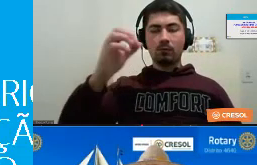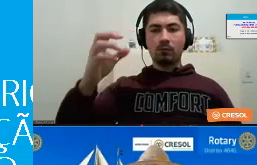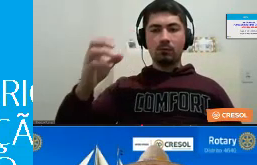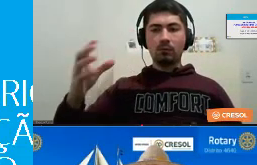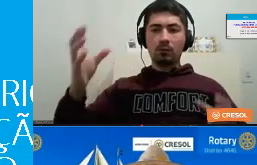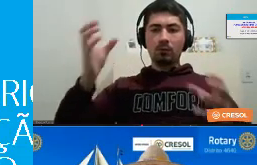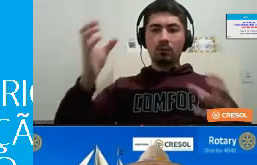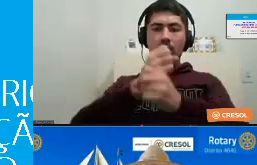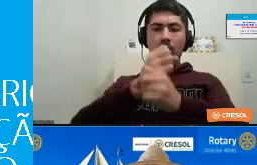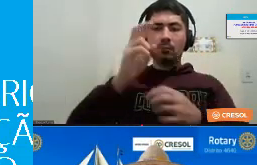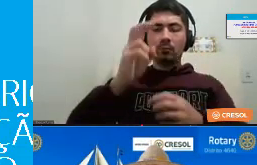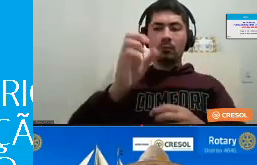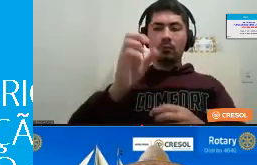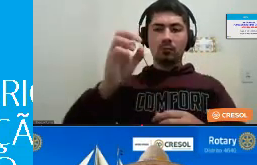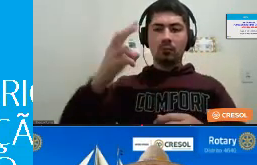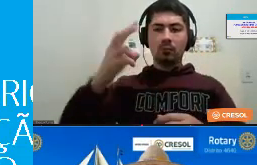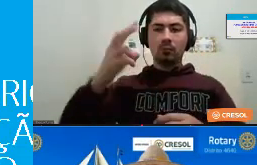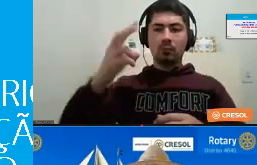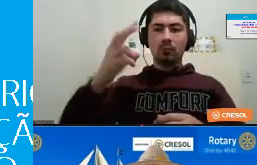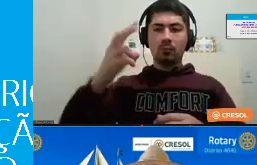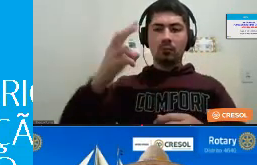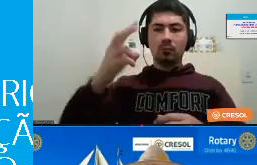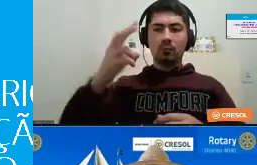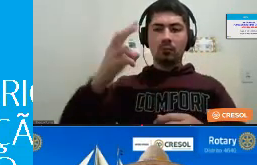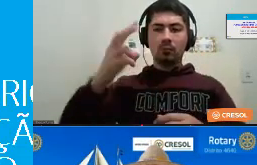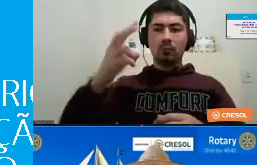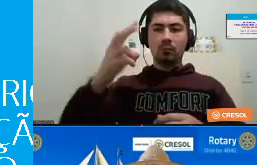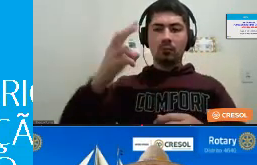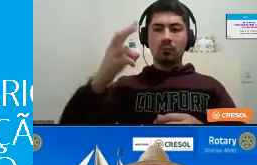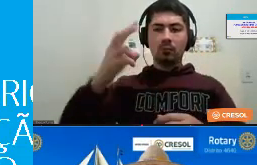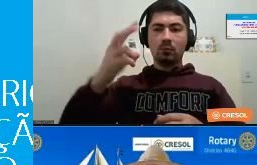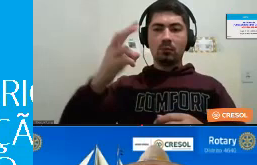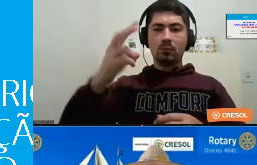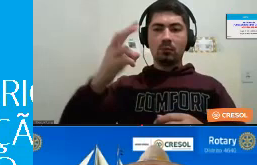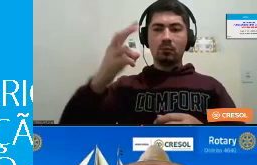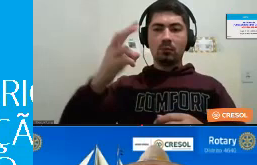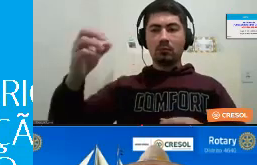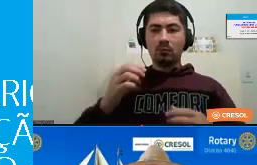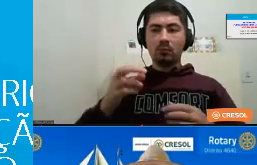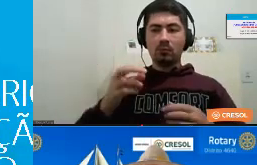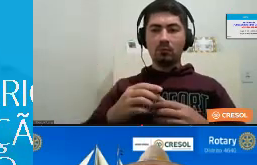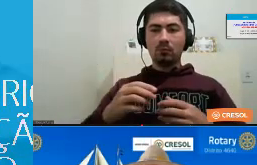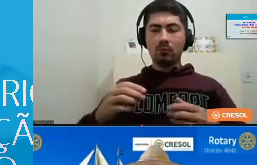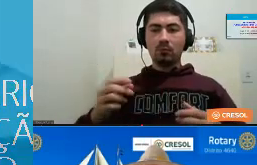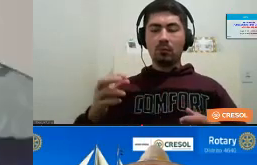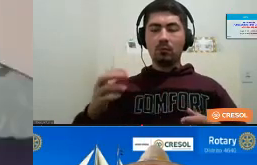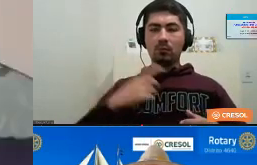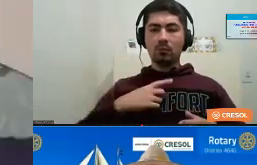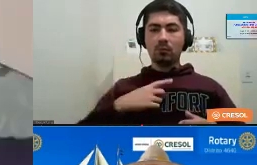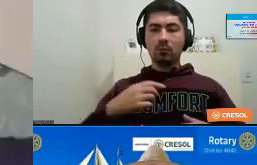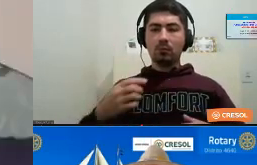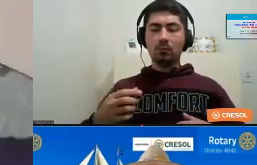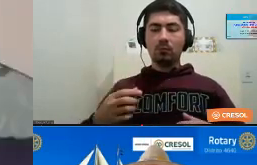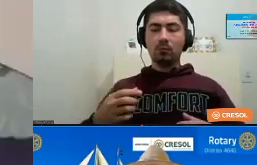5.200.000 dólares é que pretendemos arrecadar ao longo desse ano, 21-22. Por favor, a próxima.